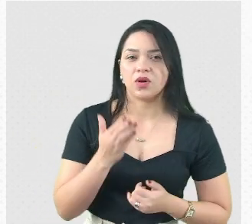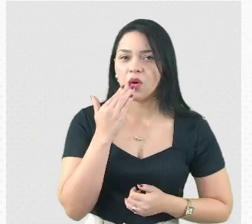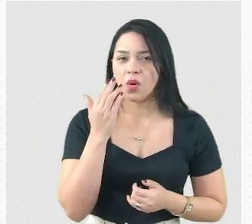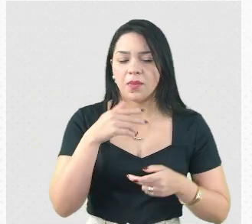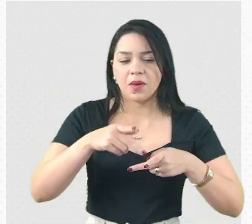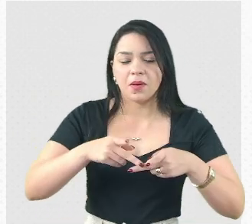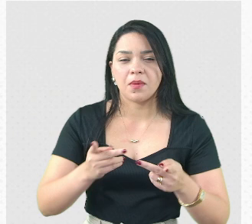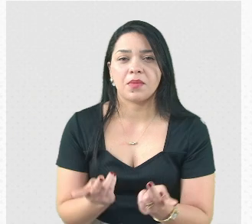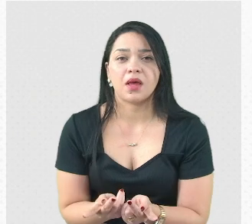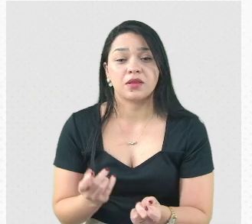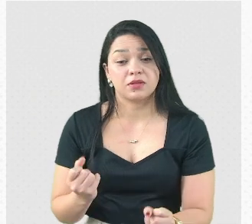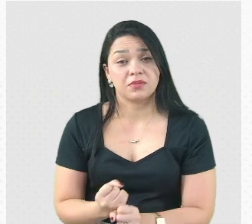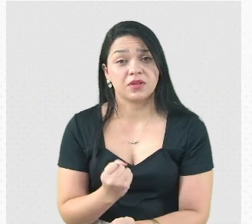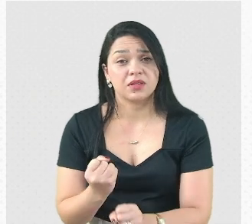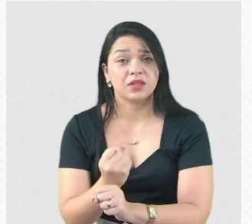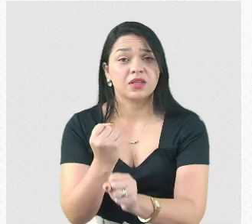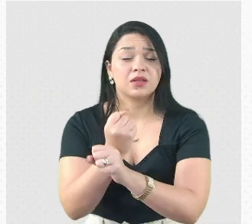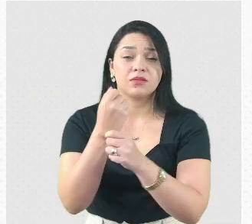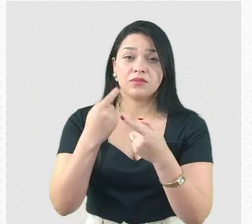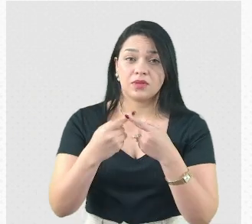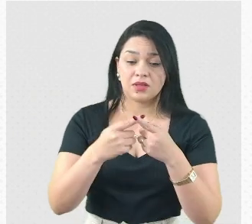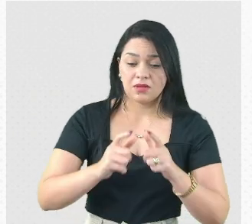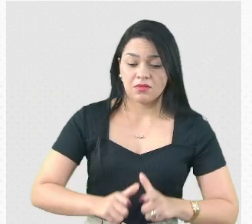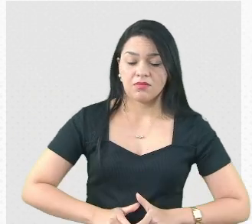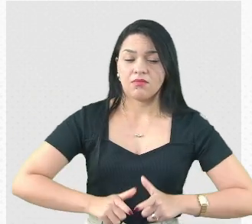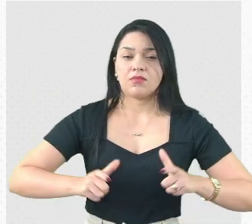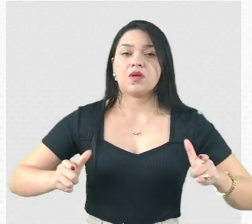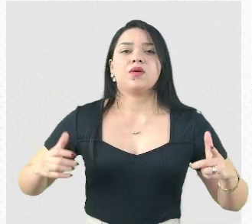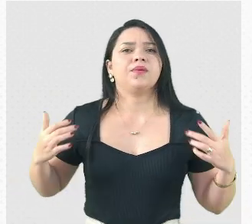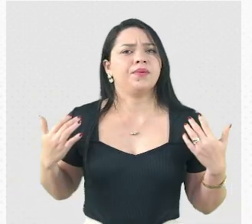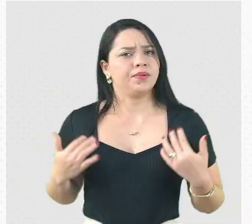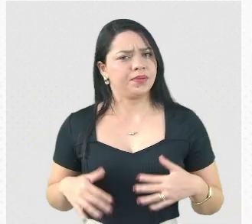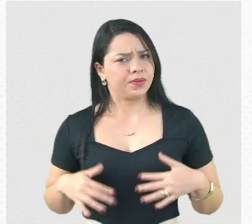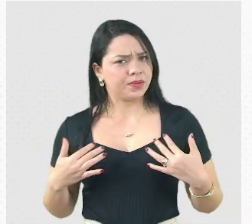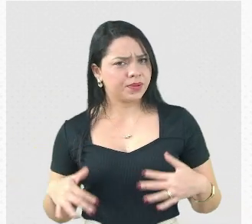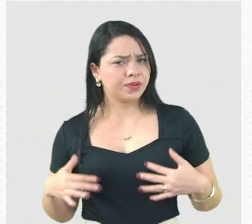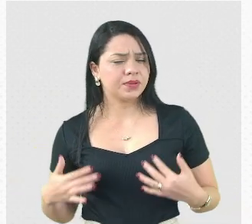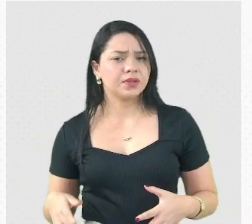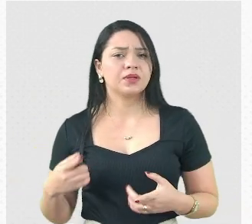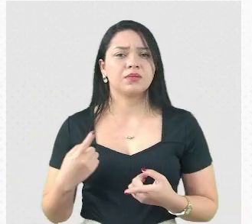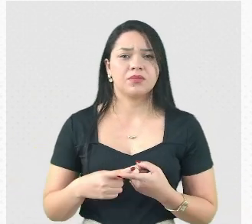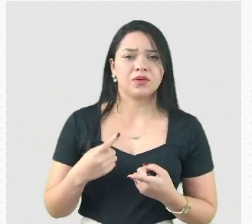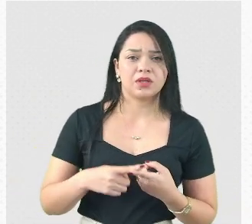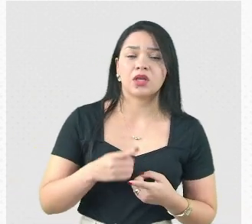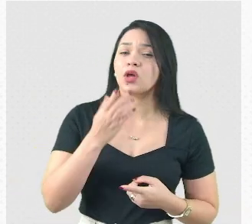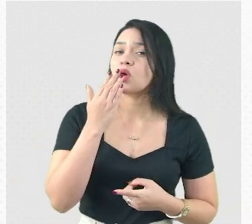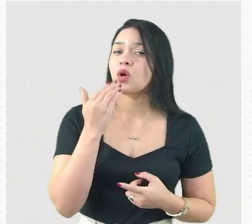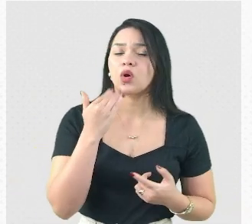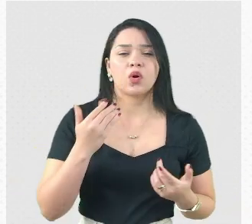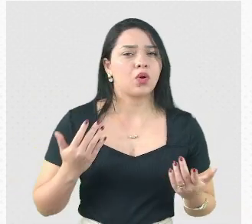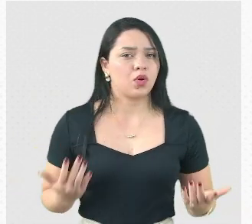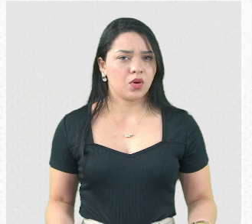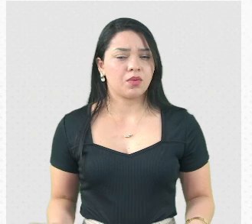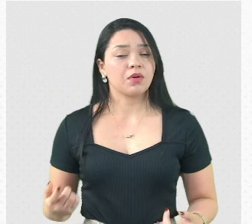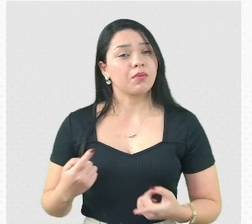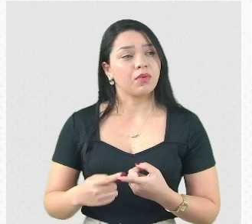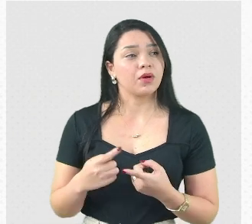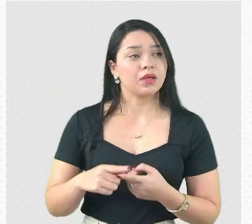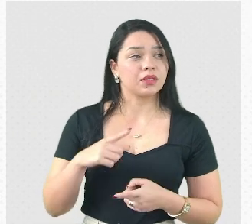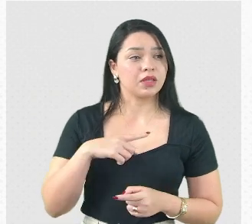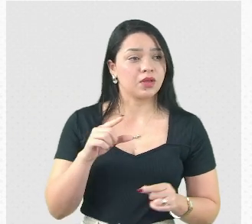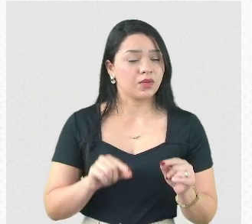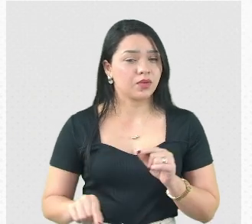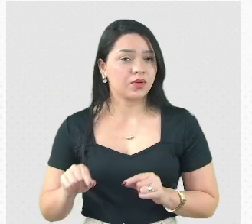de pedreiro, porque é um prato bem servido. Por que que este pedreiro ele come bastante? Porque ele tem um